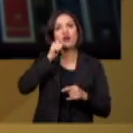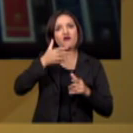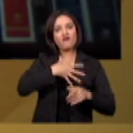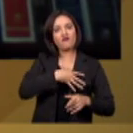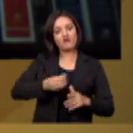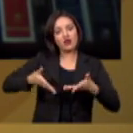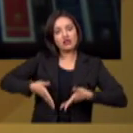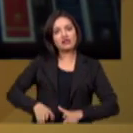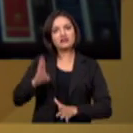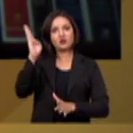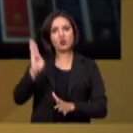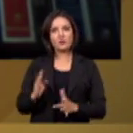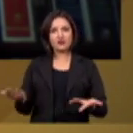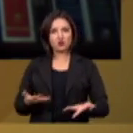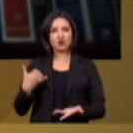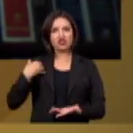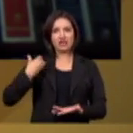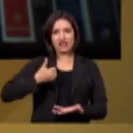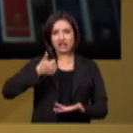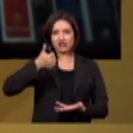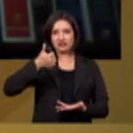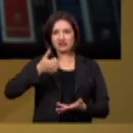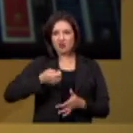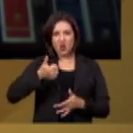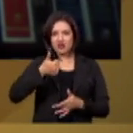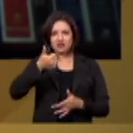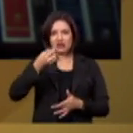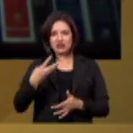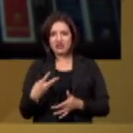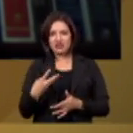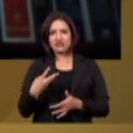brasileira hoje com quase treze